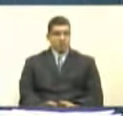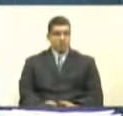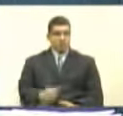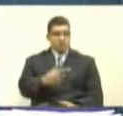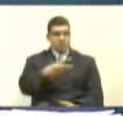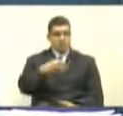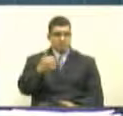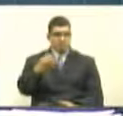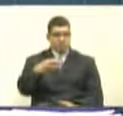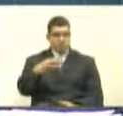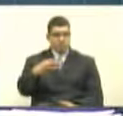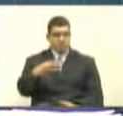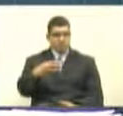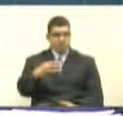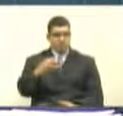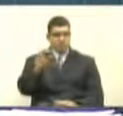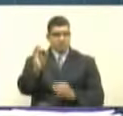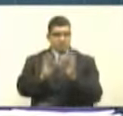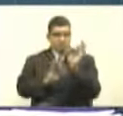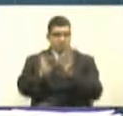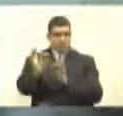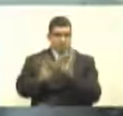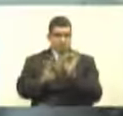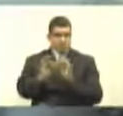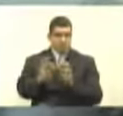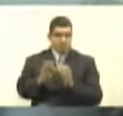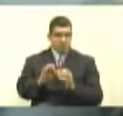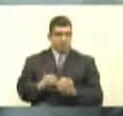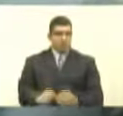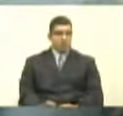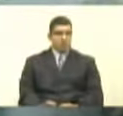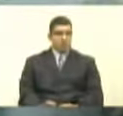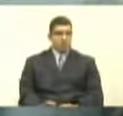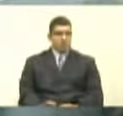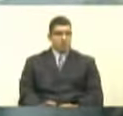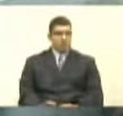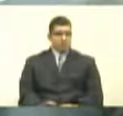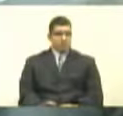2003, é um processo de 30 e poucos mil reais.